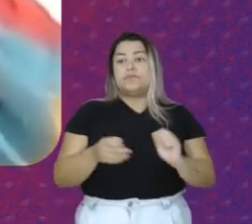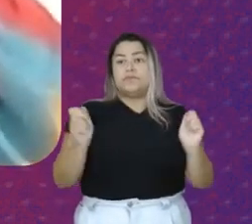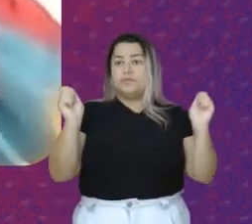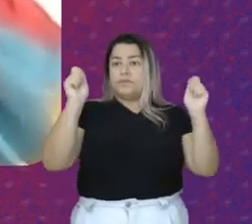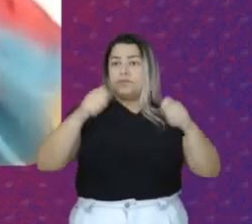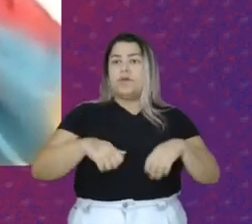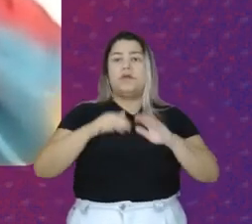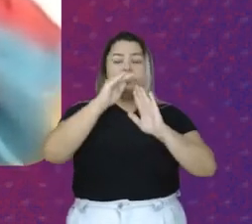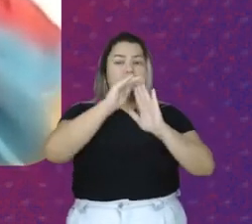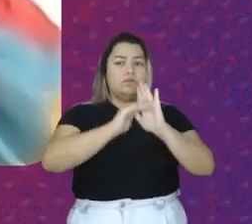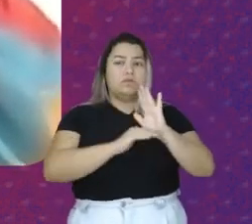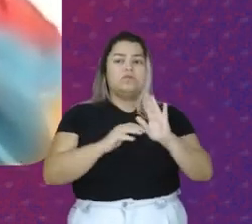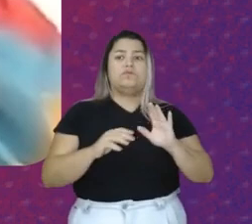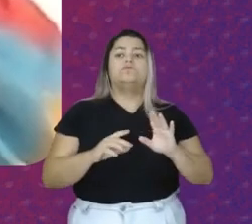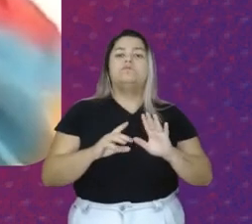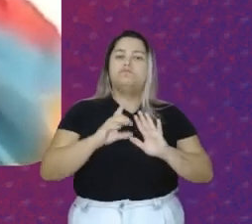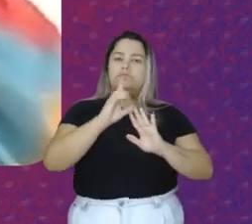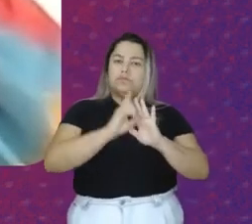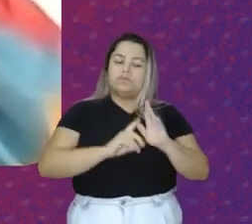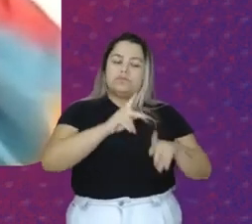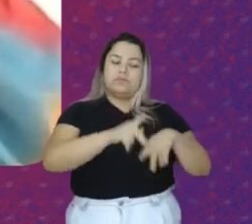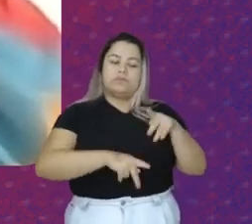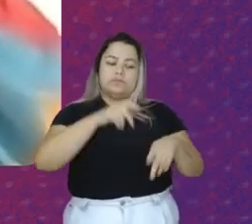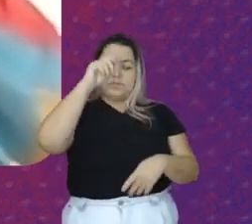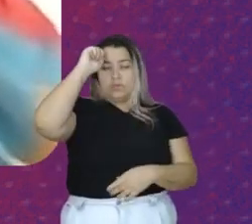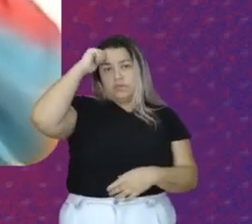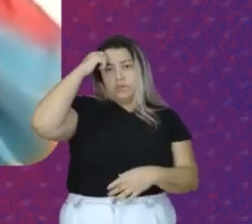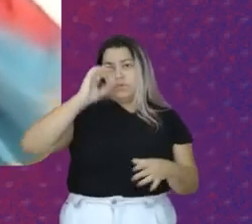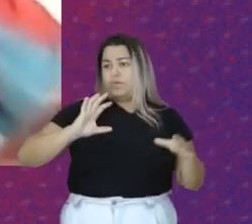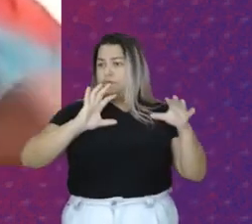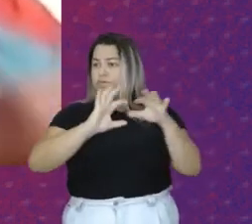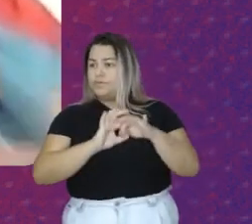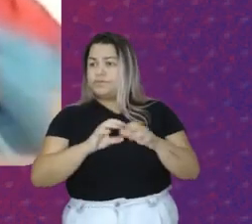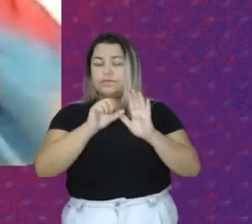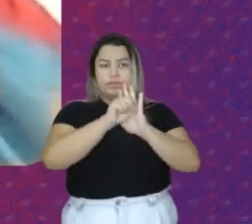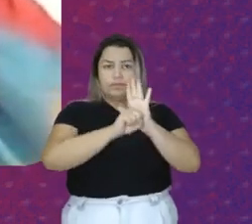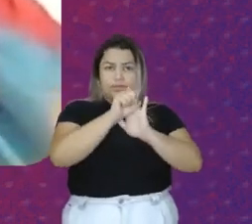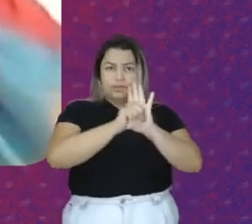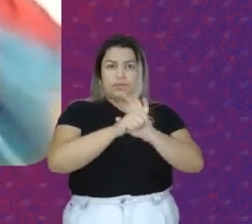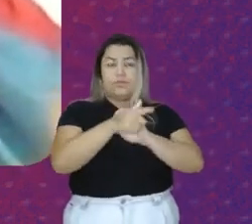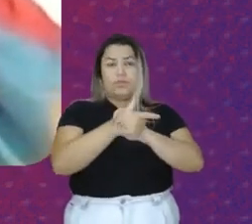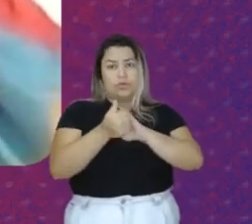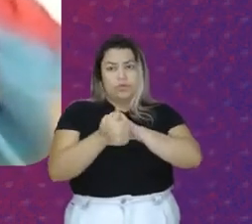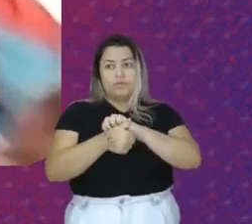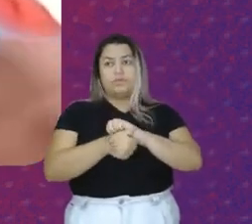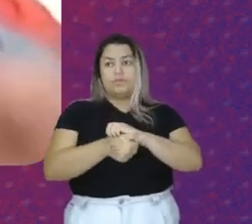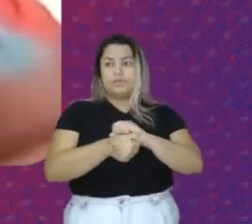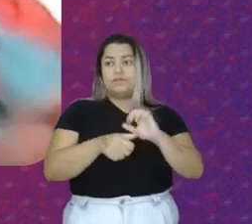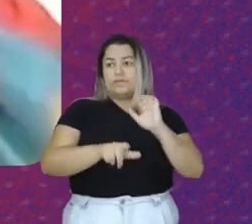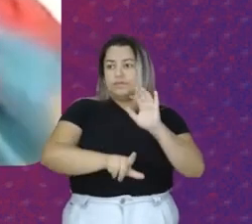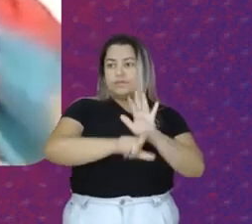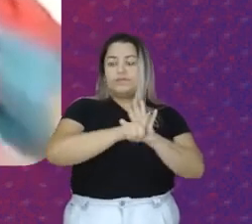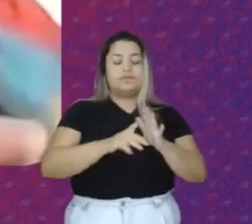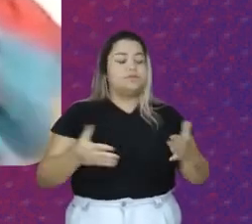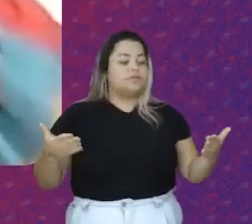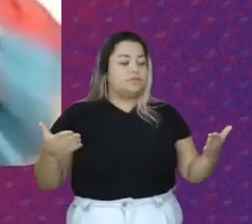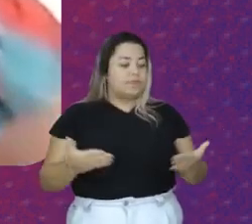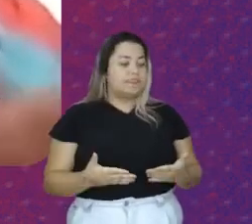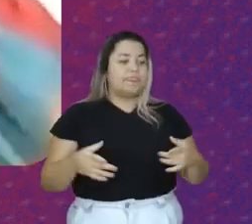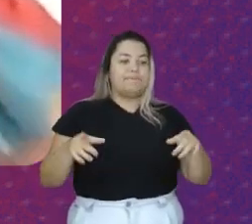agenda de direitos do povo negro conectada com o século XXI. Porque nós chegamos na lei de cotas, nós agora vamos passar por uma